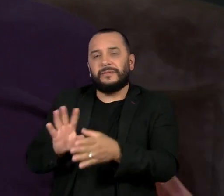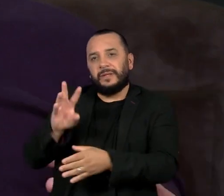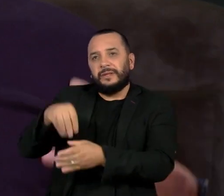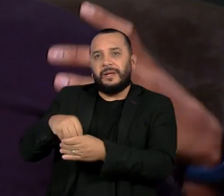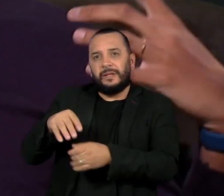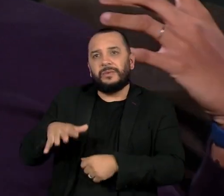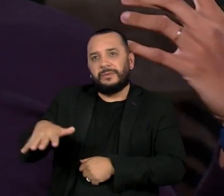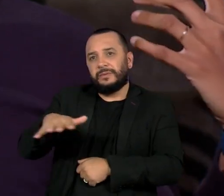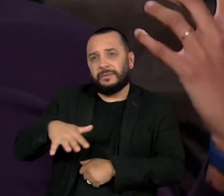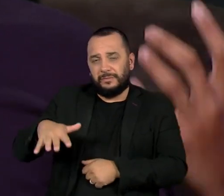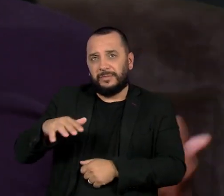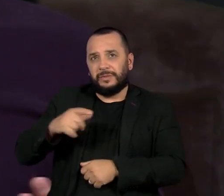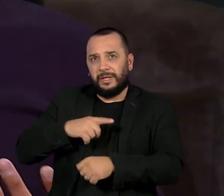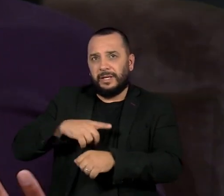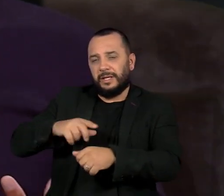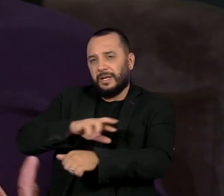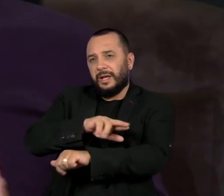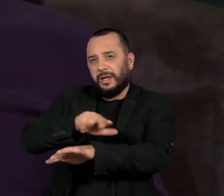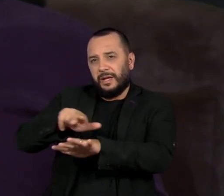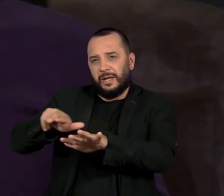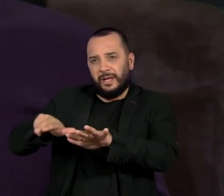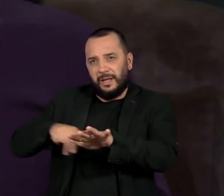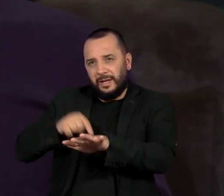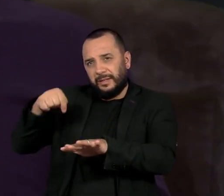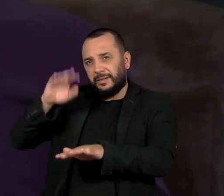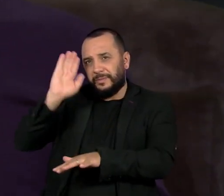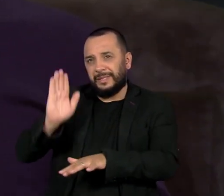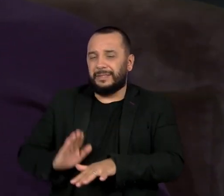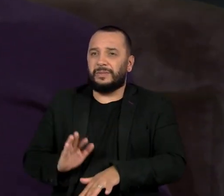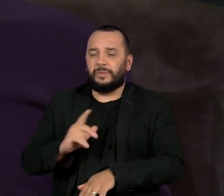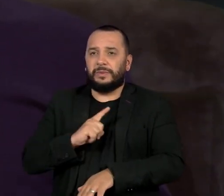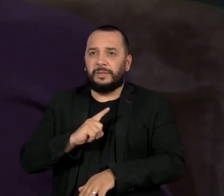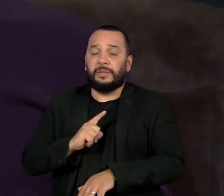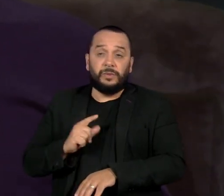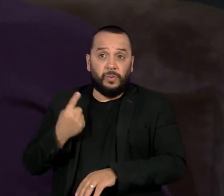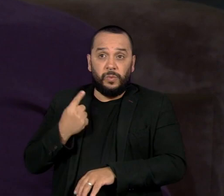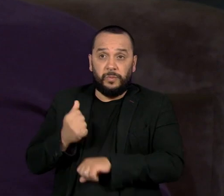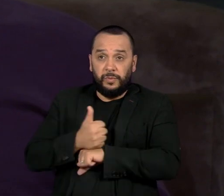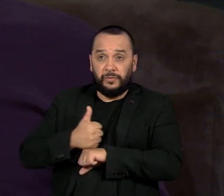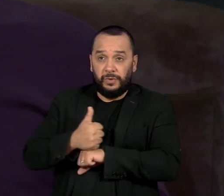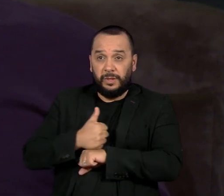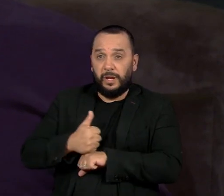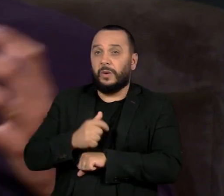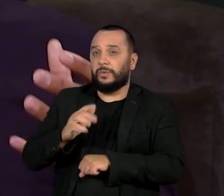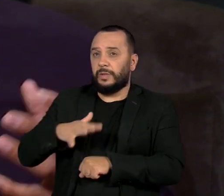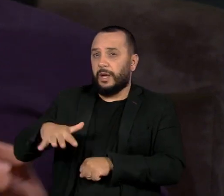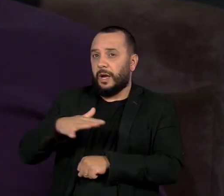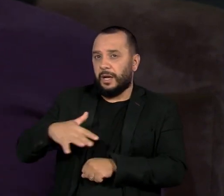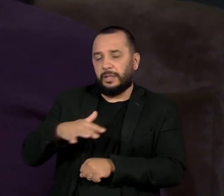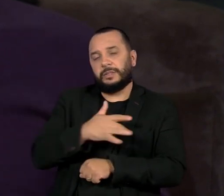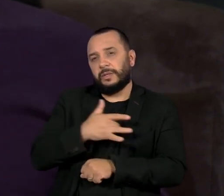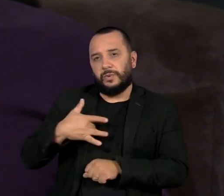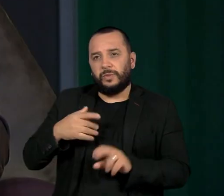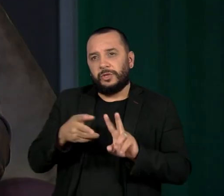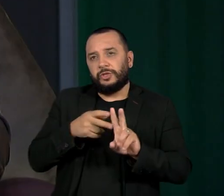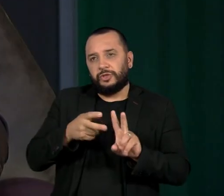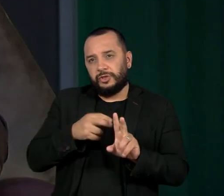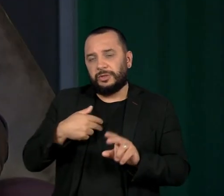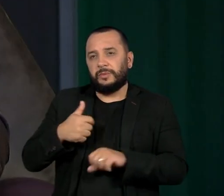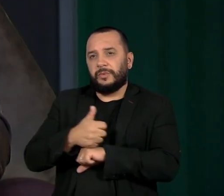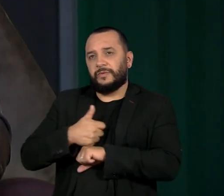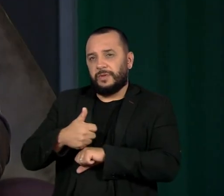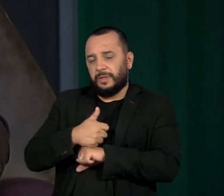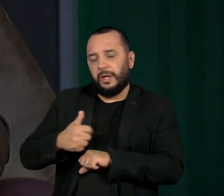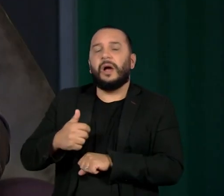dessa heterogeneidade gigantesca que a gente tem no Brasil. Então, um profissional que é especialista em saúde indígena, um profissional que é especialista em